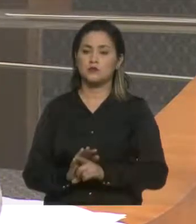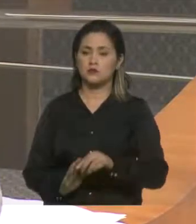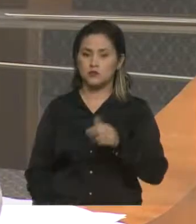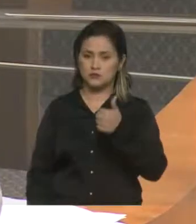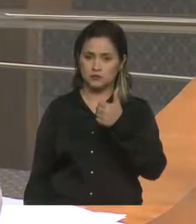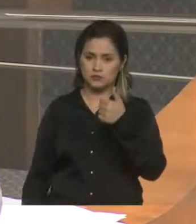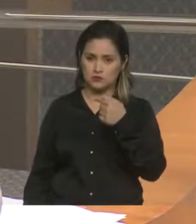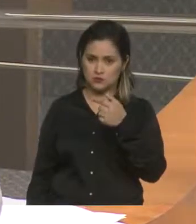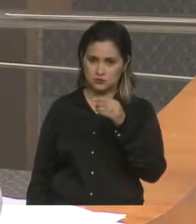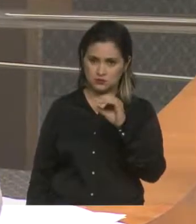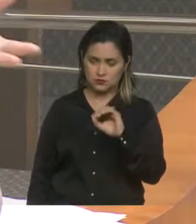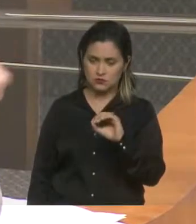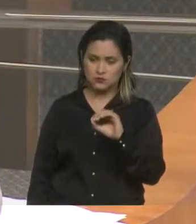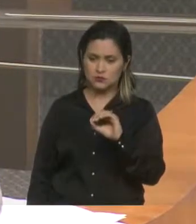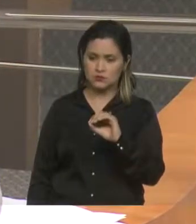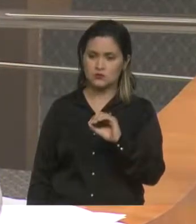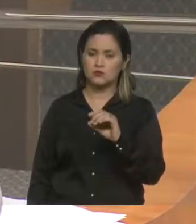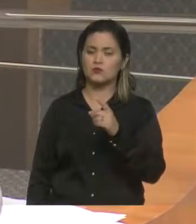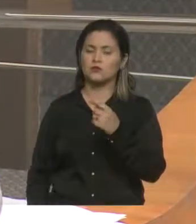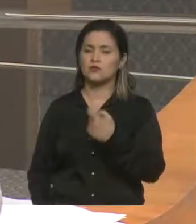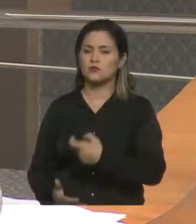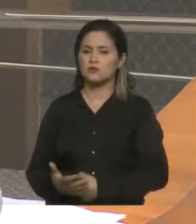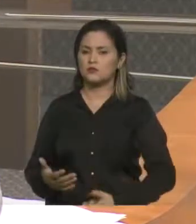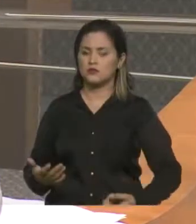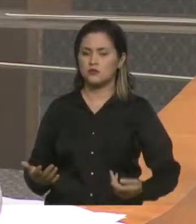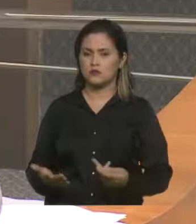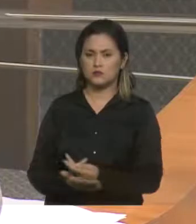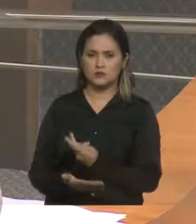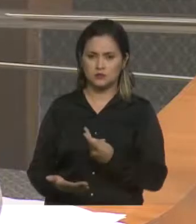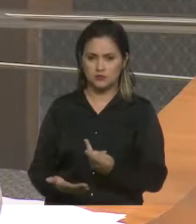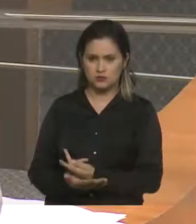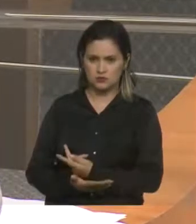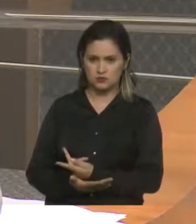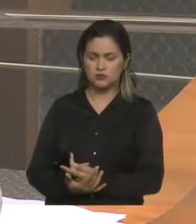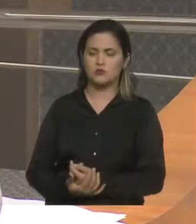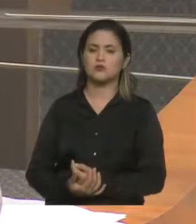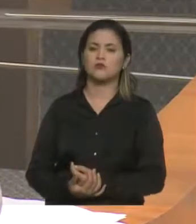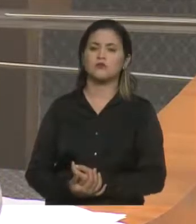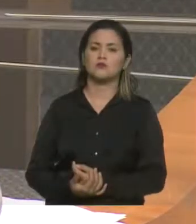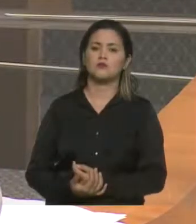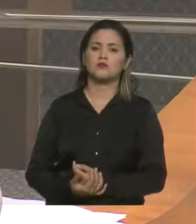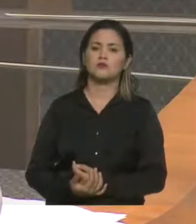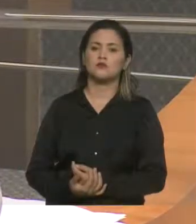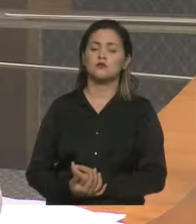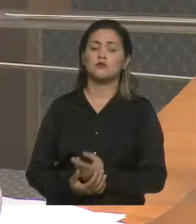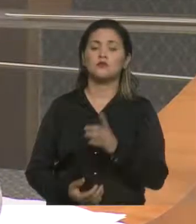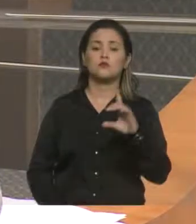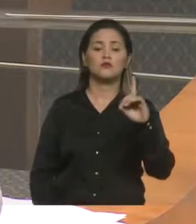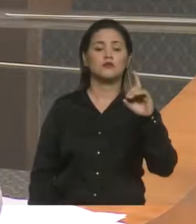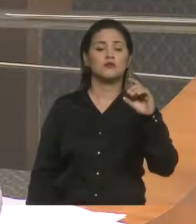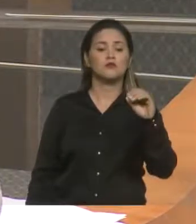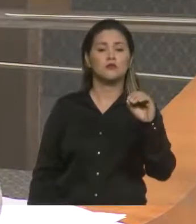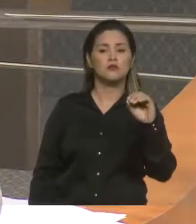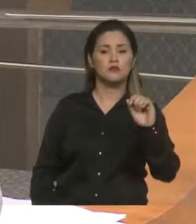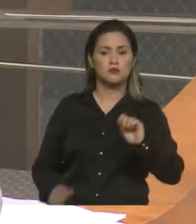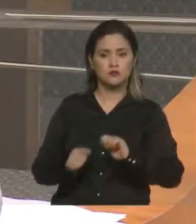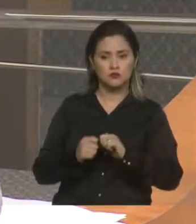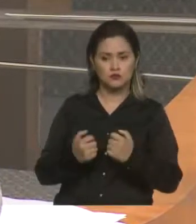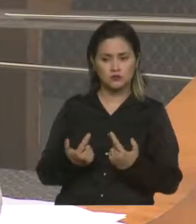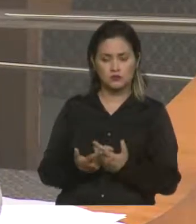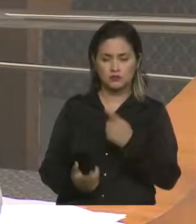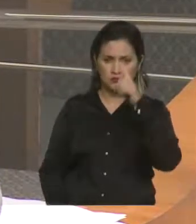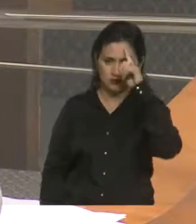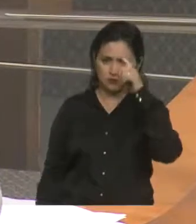forma, com a redação errada, com o dispositivo errado, ela foi para o Diário Oficial da Assembleia Legislativa no